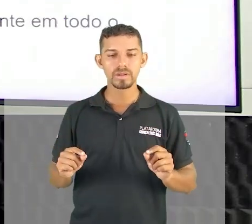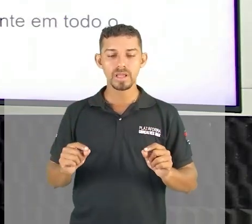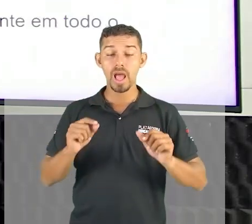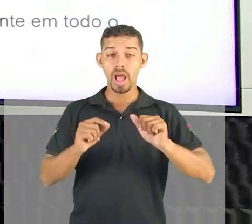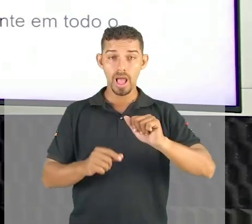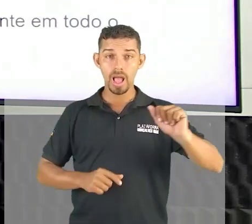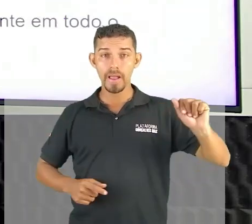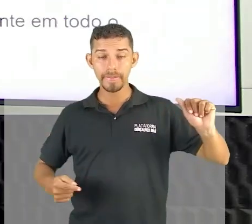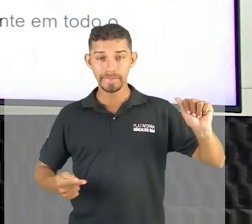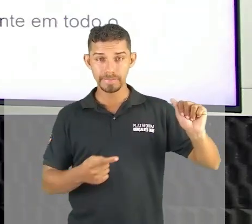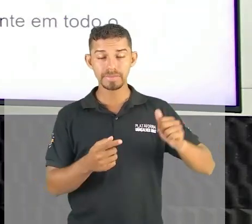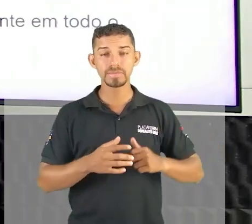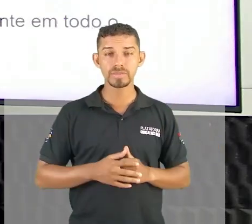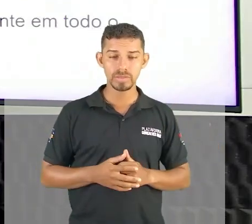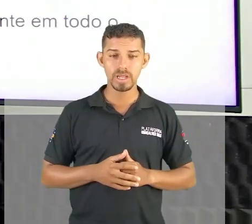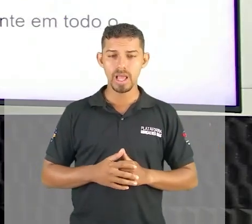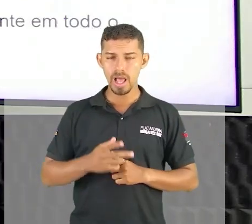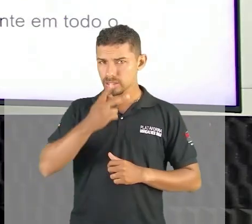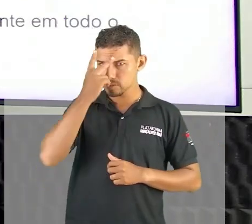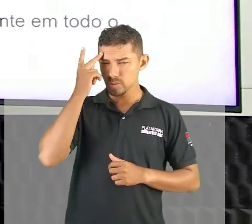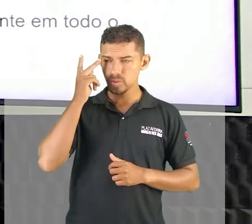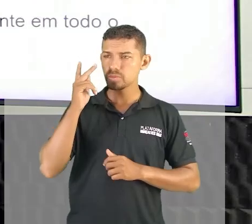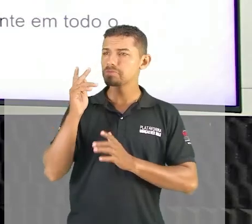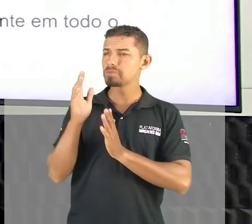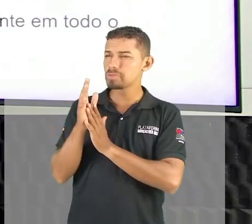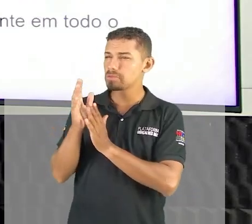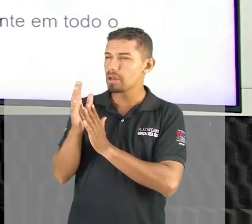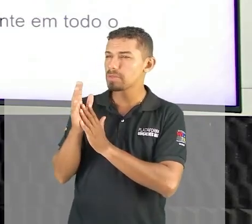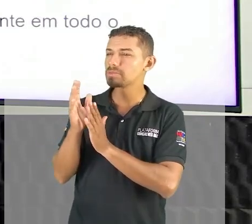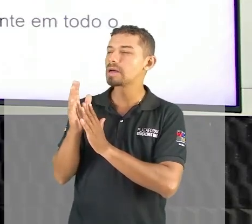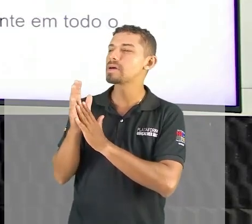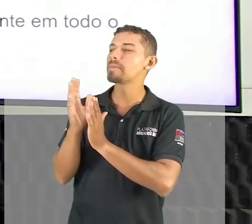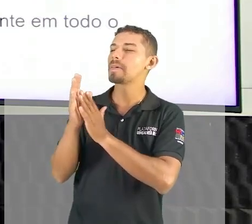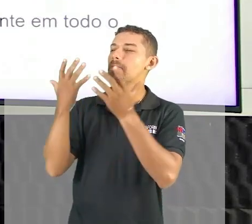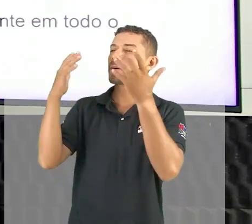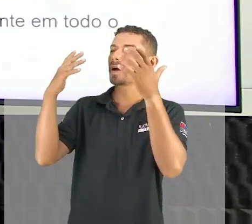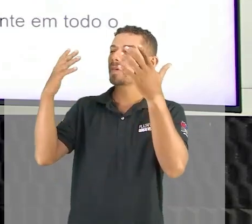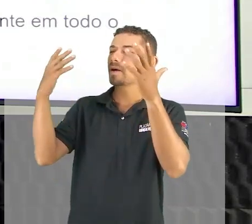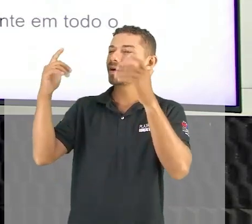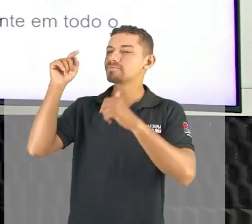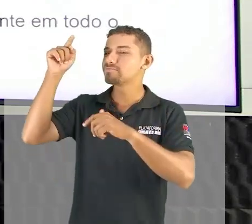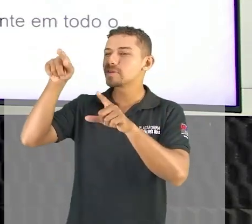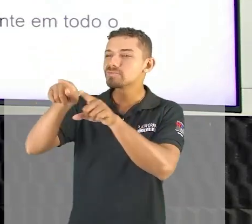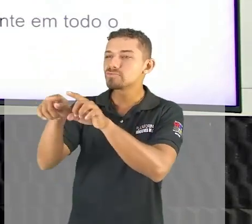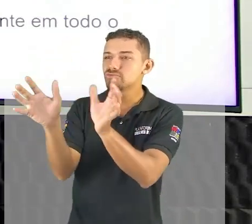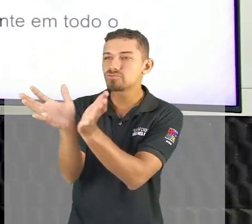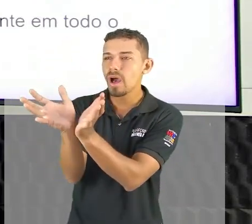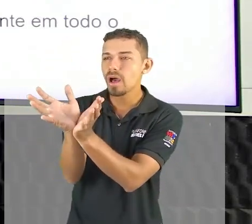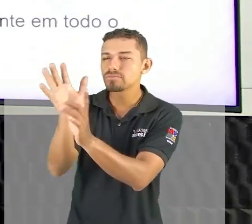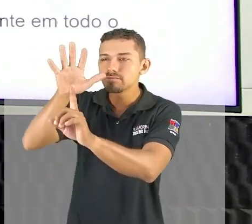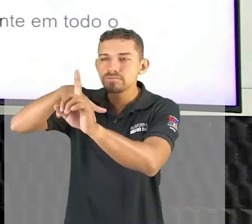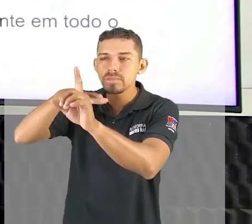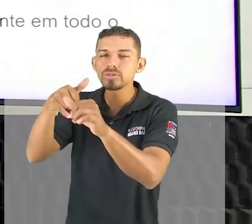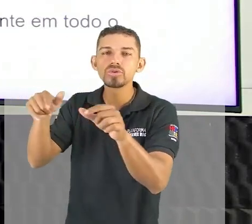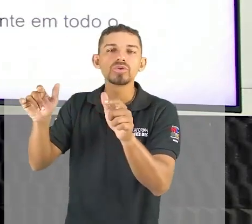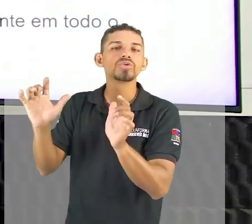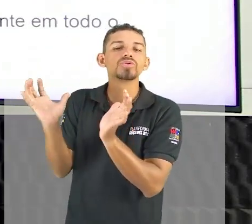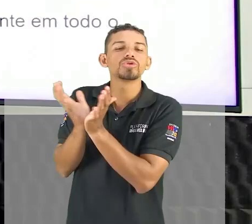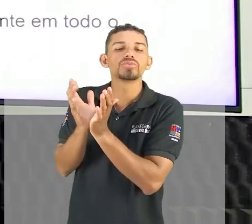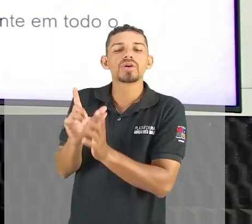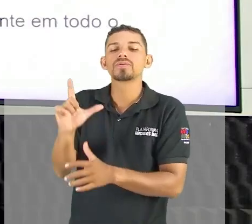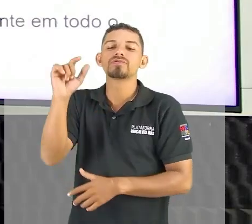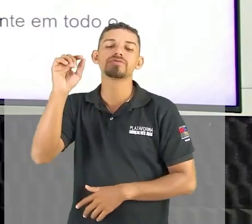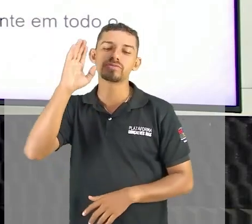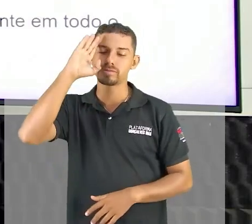letra A os torcedores enaltecem seus times favoritos aí a gente tem que ver que se a gente